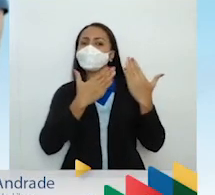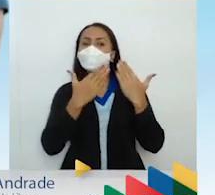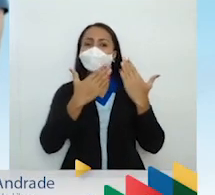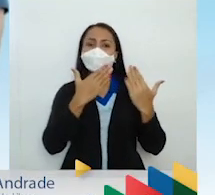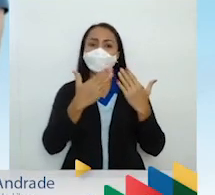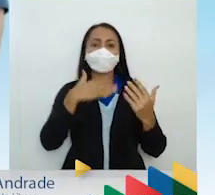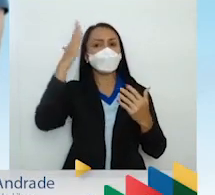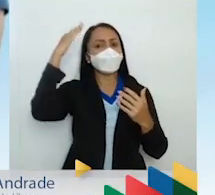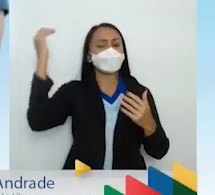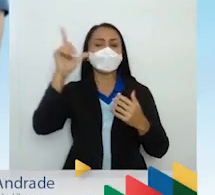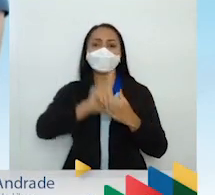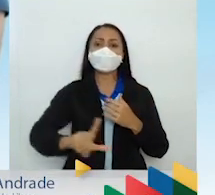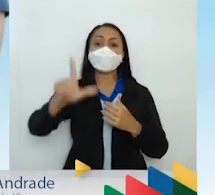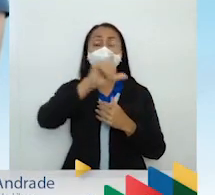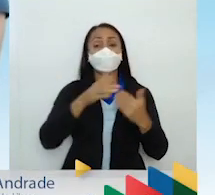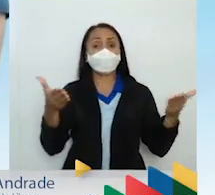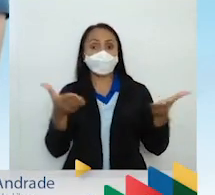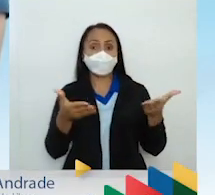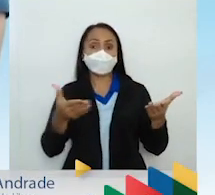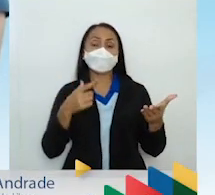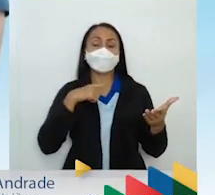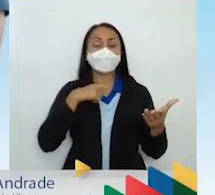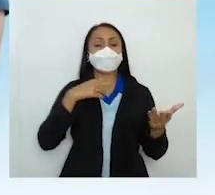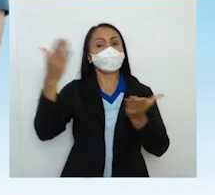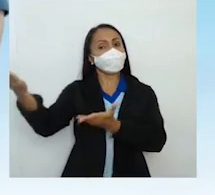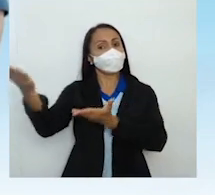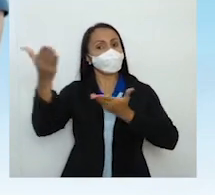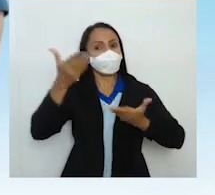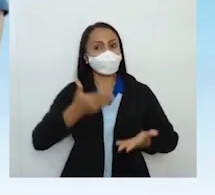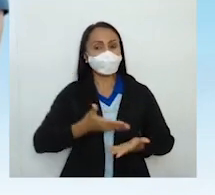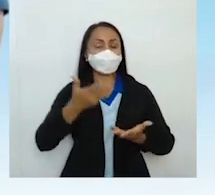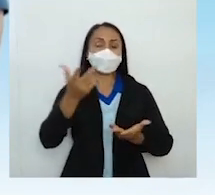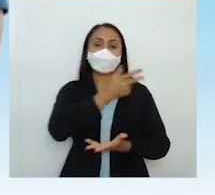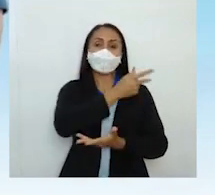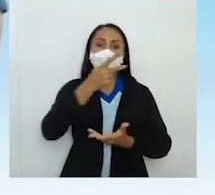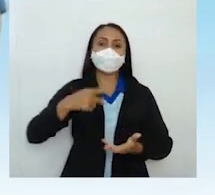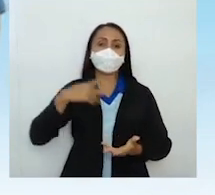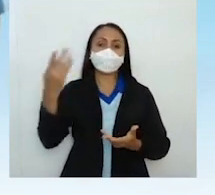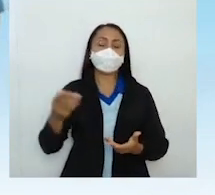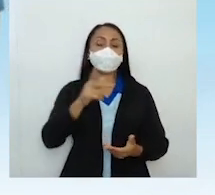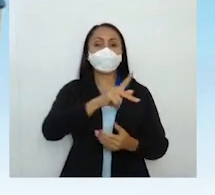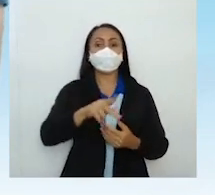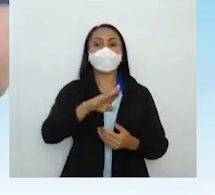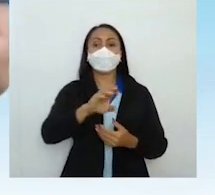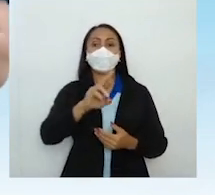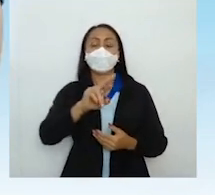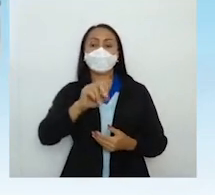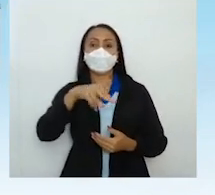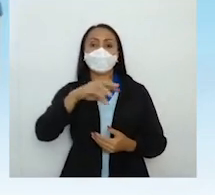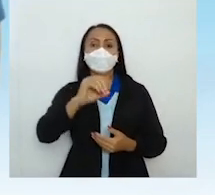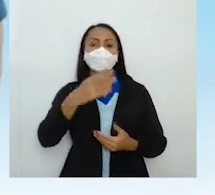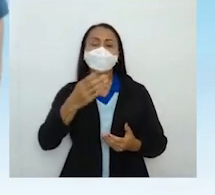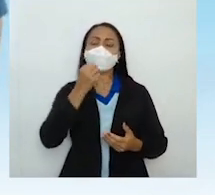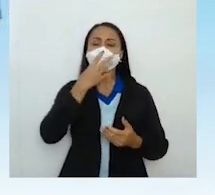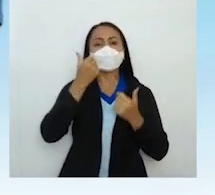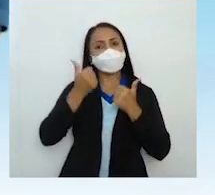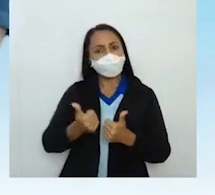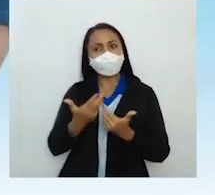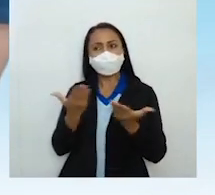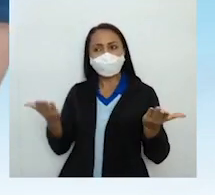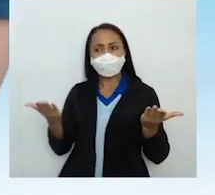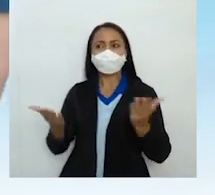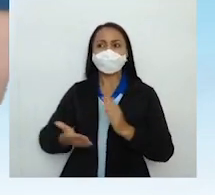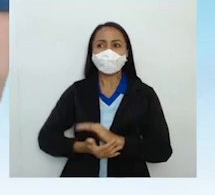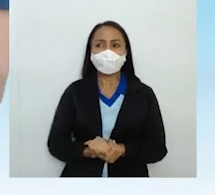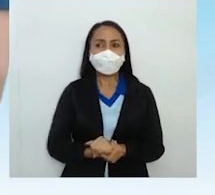artístico literário. Hoje temos a visita do professor Bruno Guimarães, da GEPAF. Tudo bom, professor? Tudo